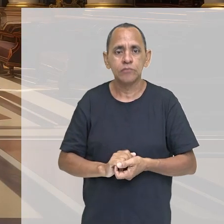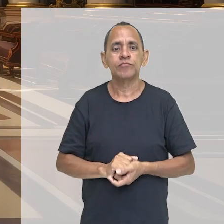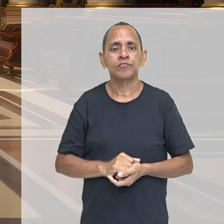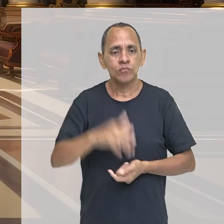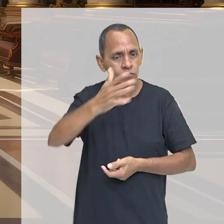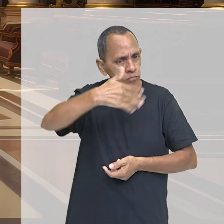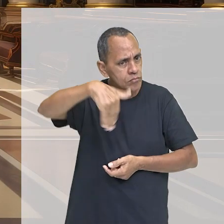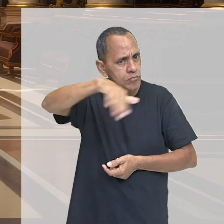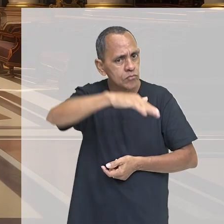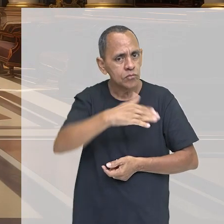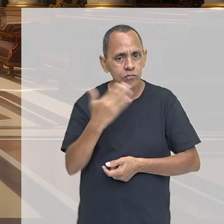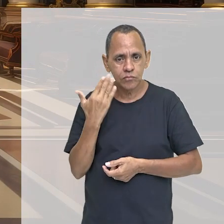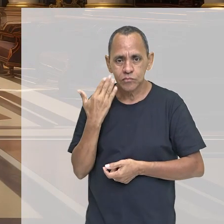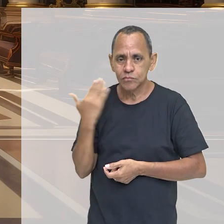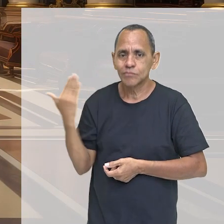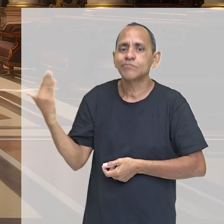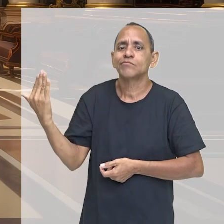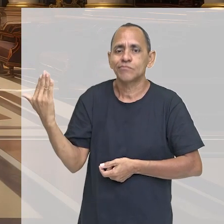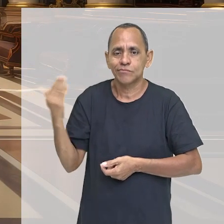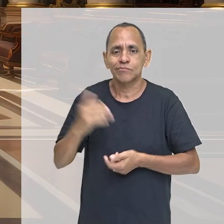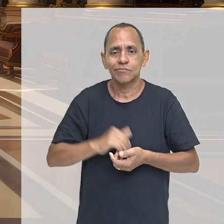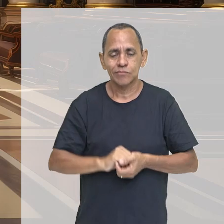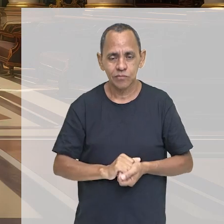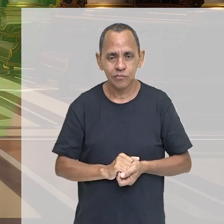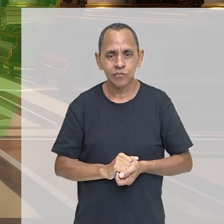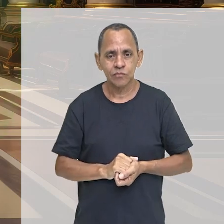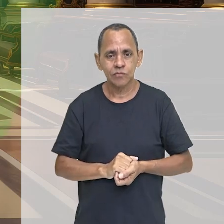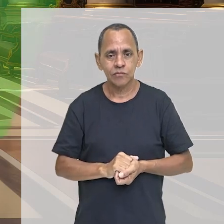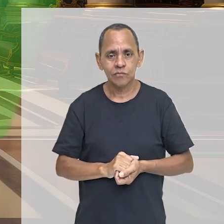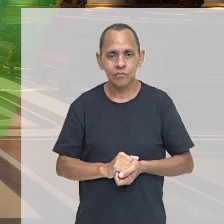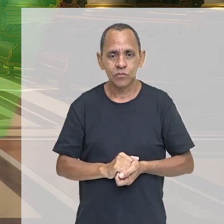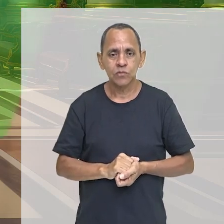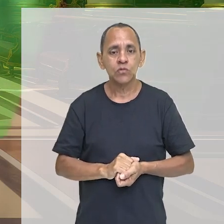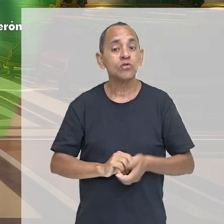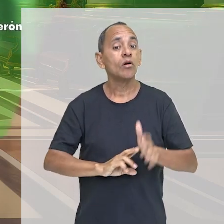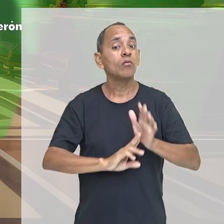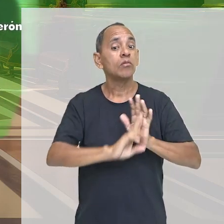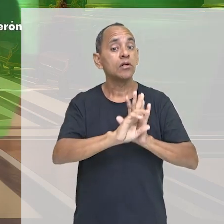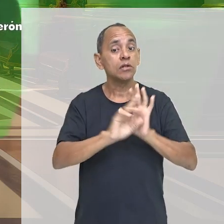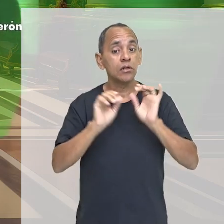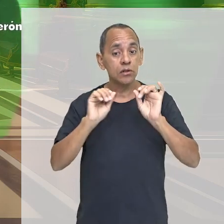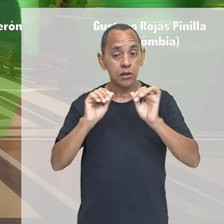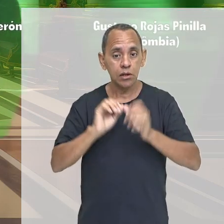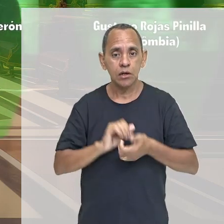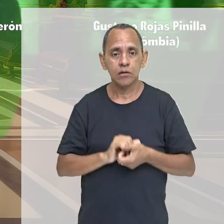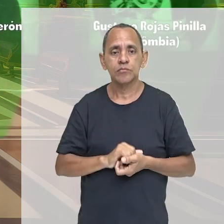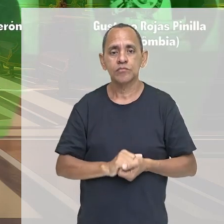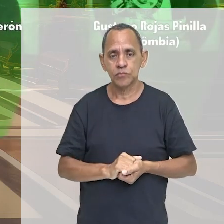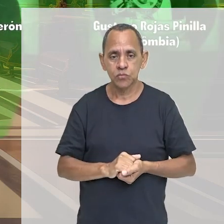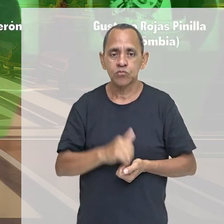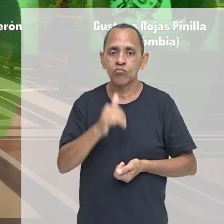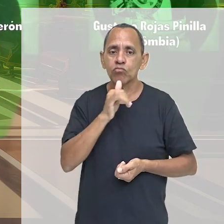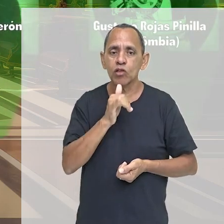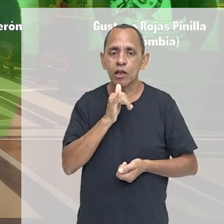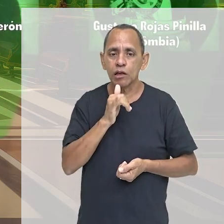nesta galeria que vocês viram, essas imagens são representados aí exemplos na prática